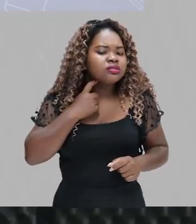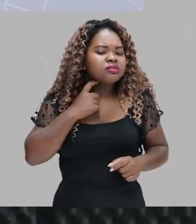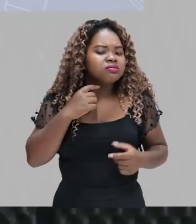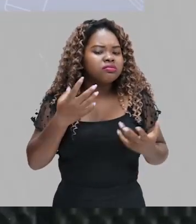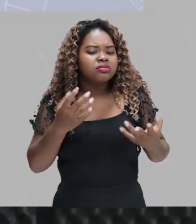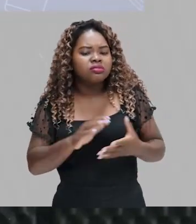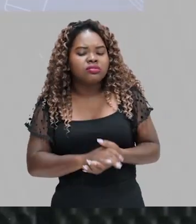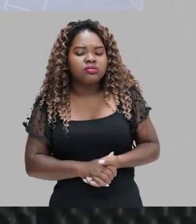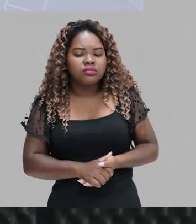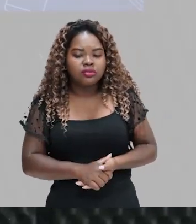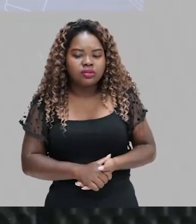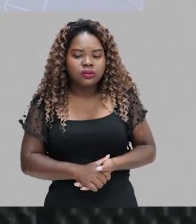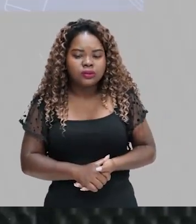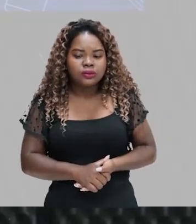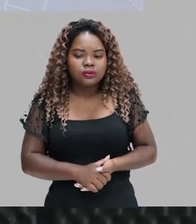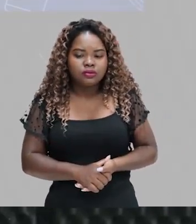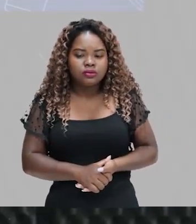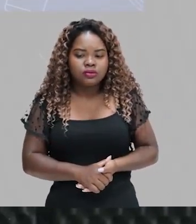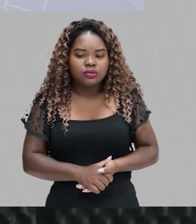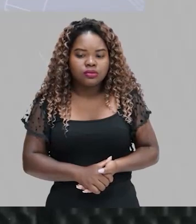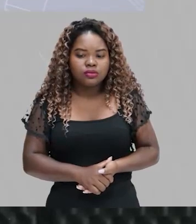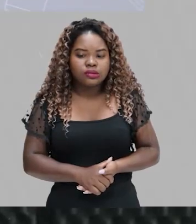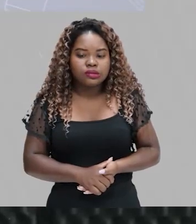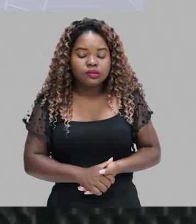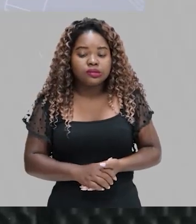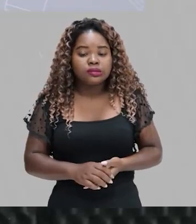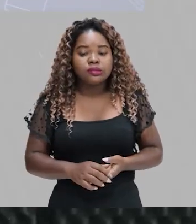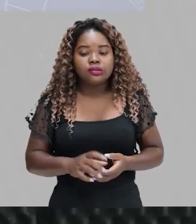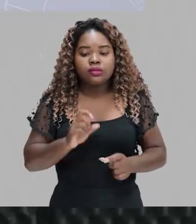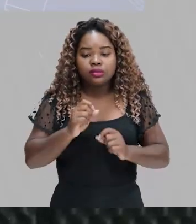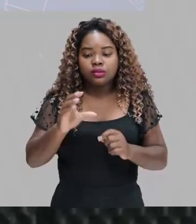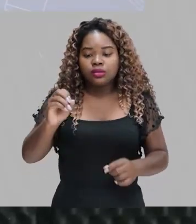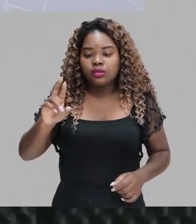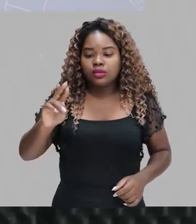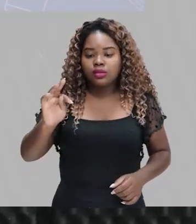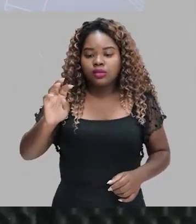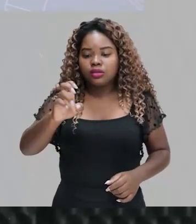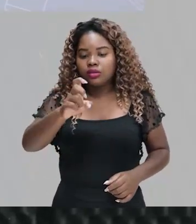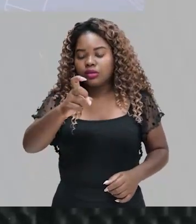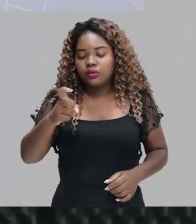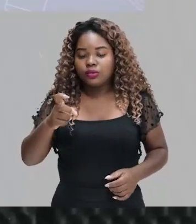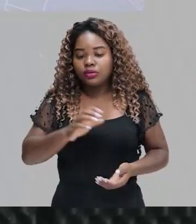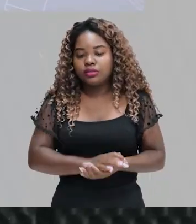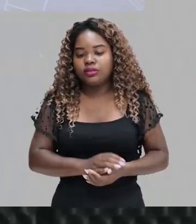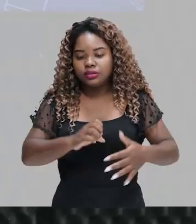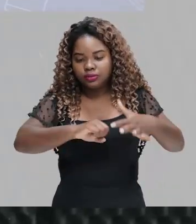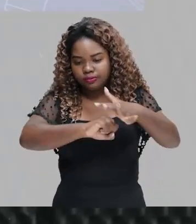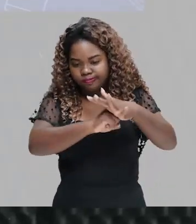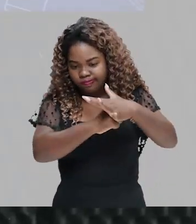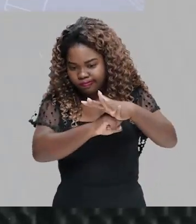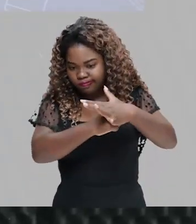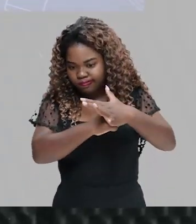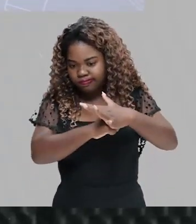não sei que cor está chegando na casa de vocês? Pois é o córtex cerebral, é o cérebro cortado na metade.